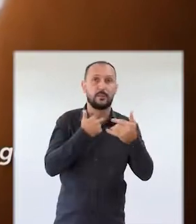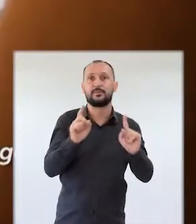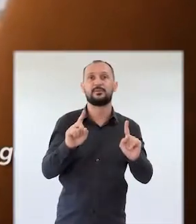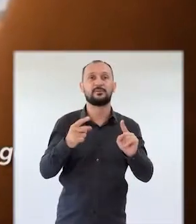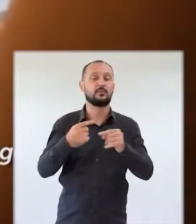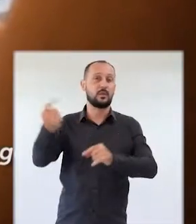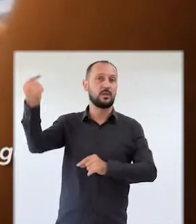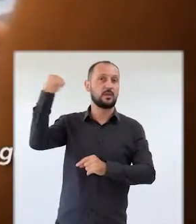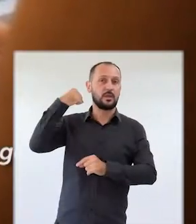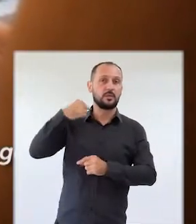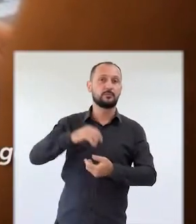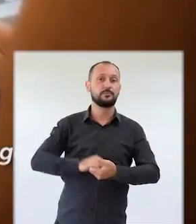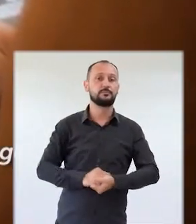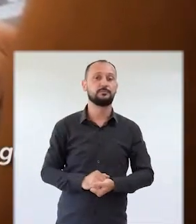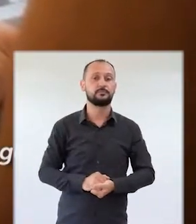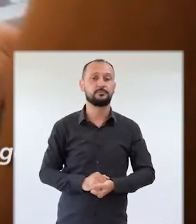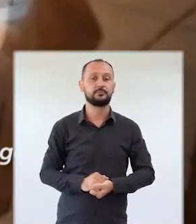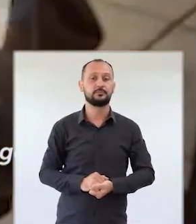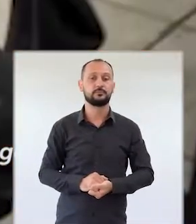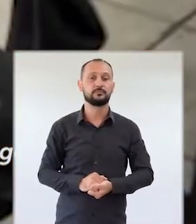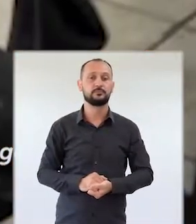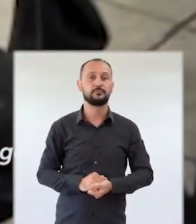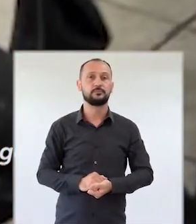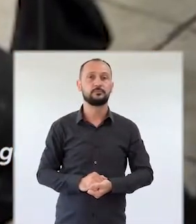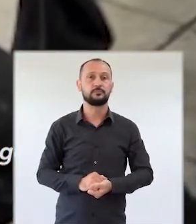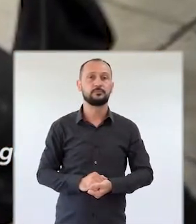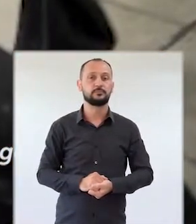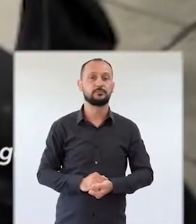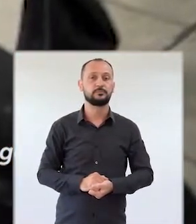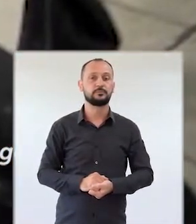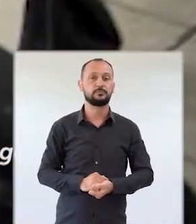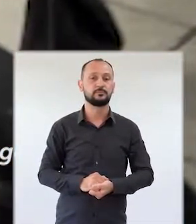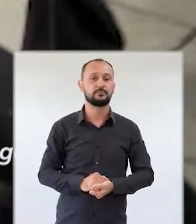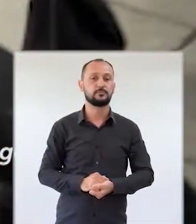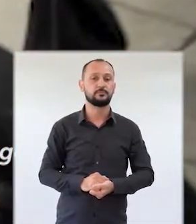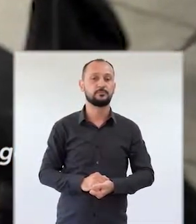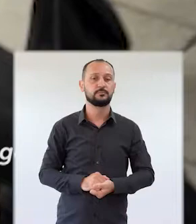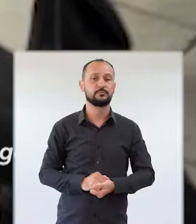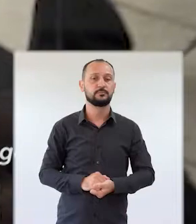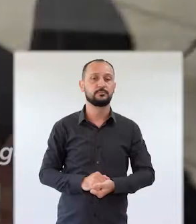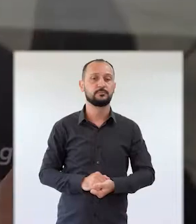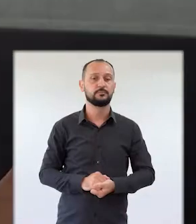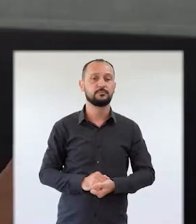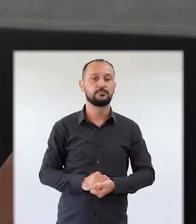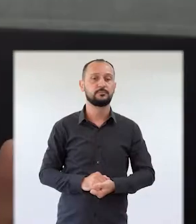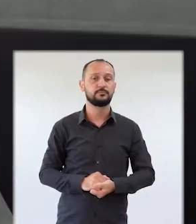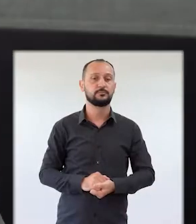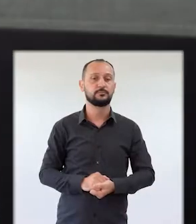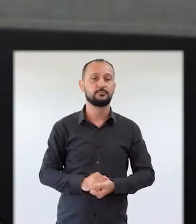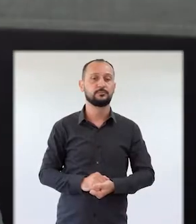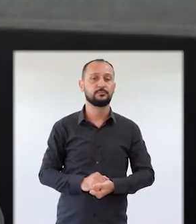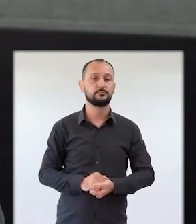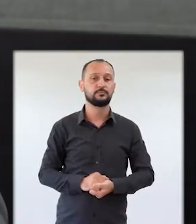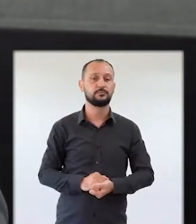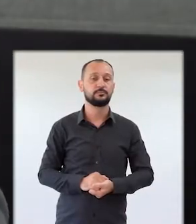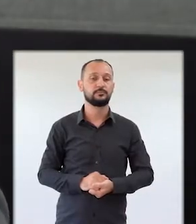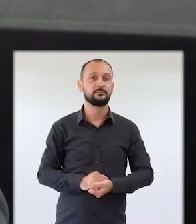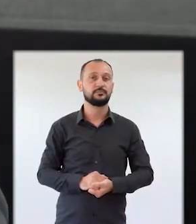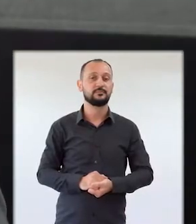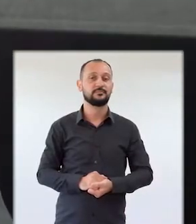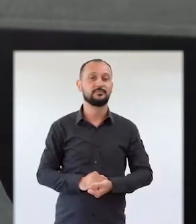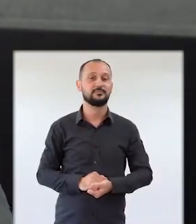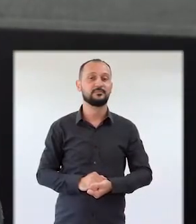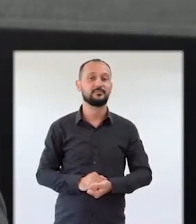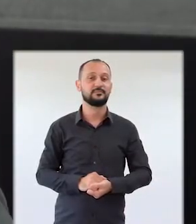distração, não pode. Assim como quando eu era menino na escola, não se podia levar uma revista, uma história em quadrinhos para a aula naquele